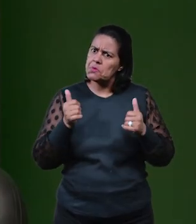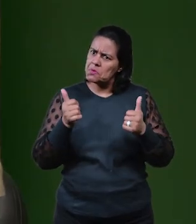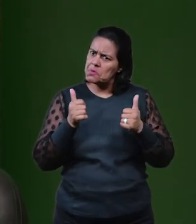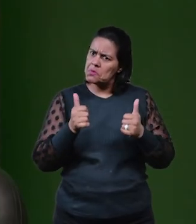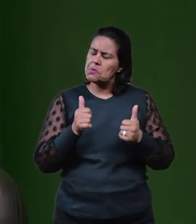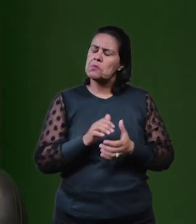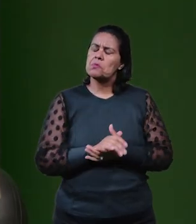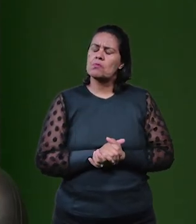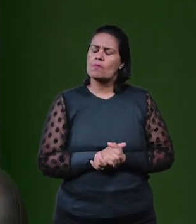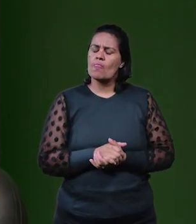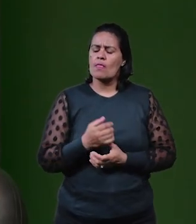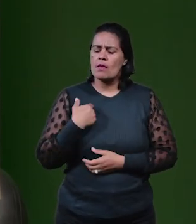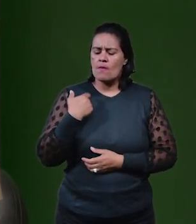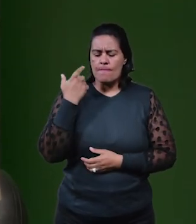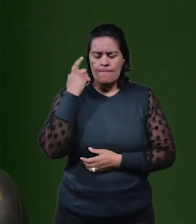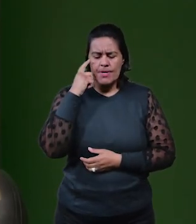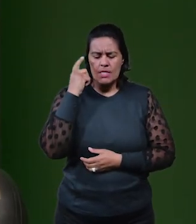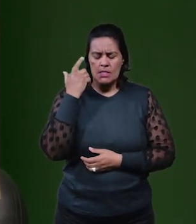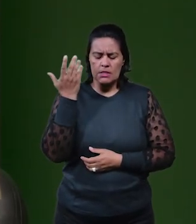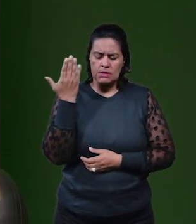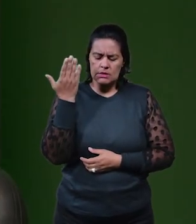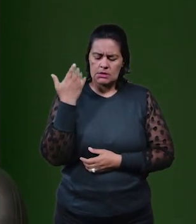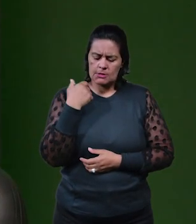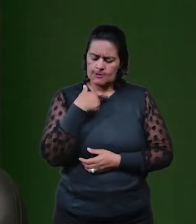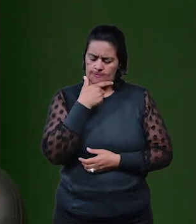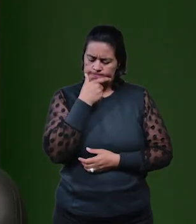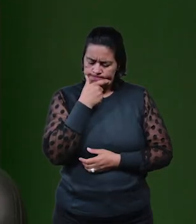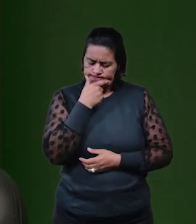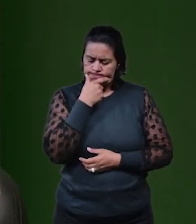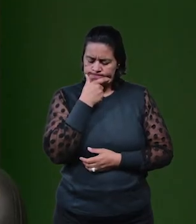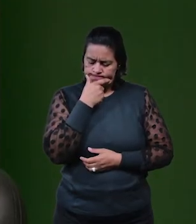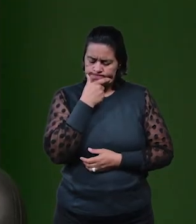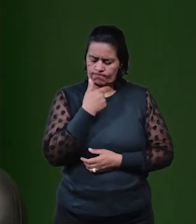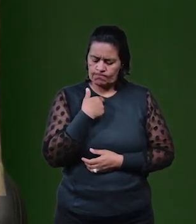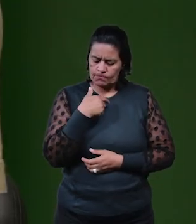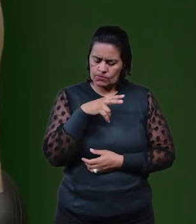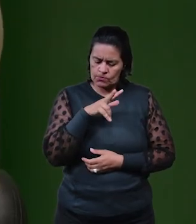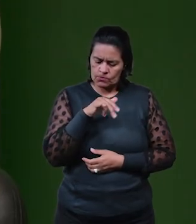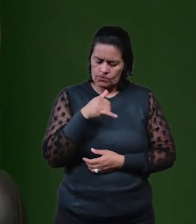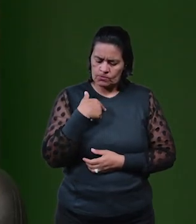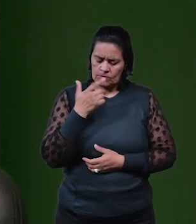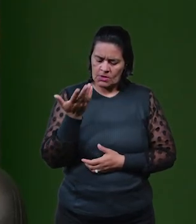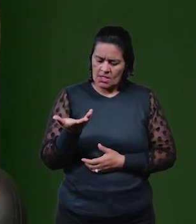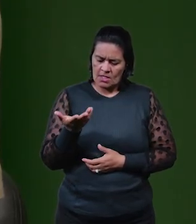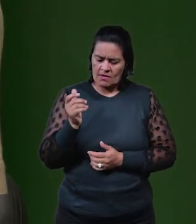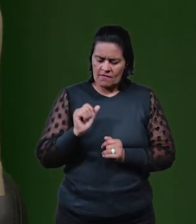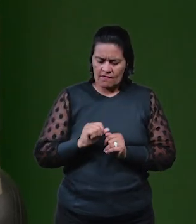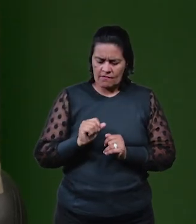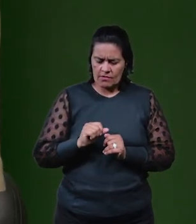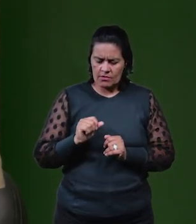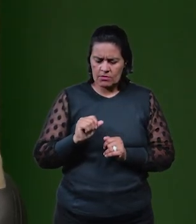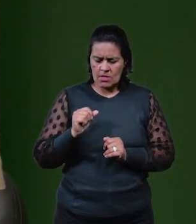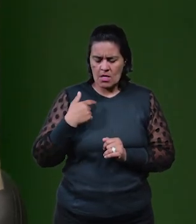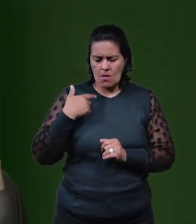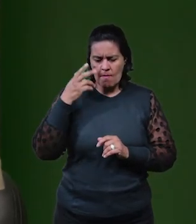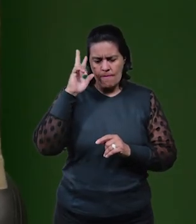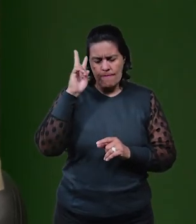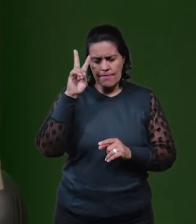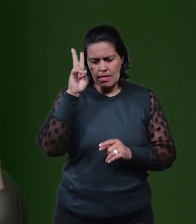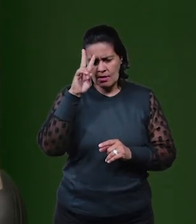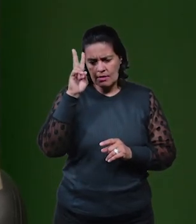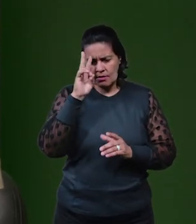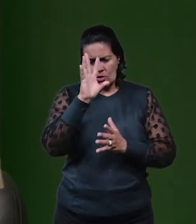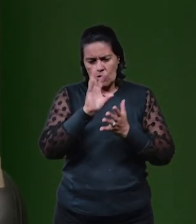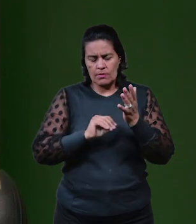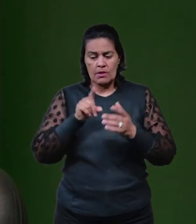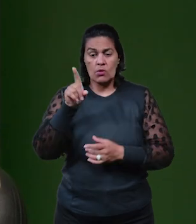quando eu estava pensando, assim, em pular para essa coisa da jornada dos locks, que é uma parada super complicada, eu me inspirei muito no Djavan,